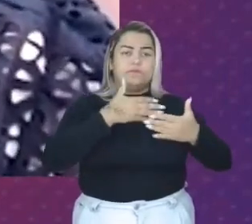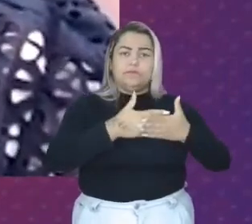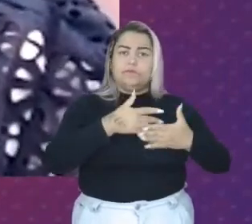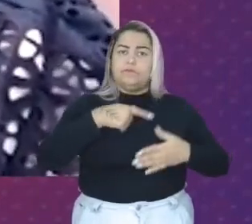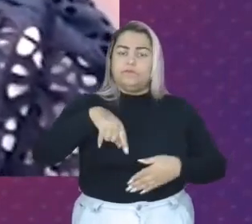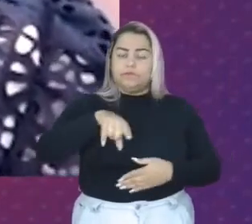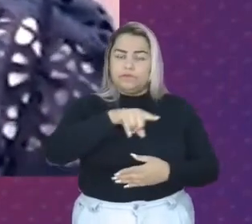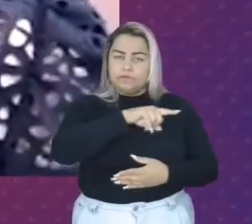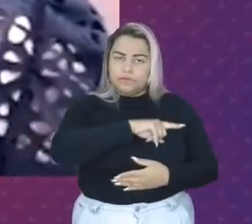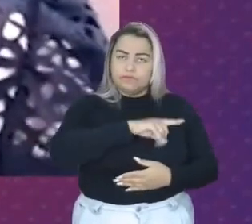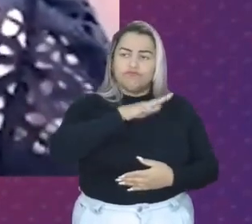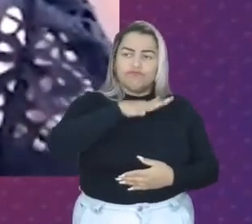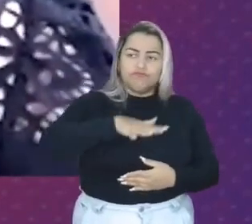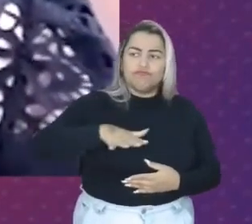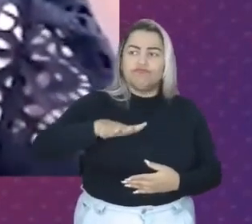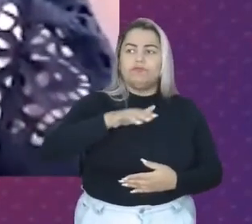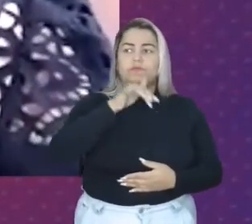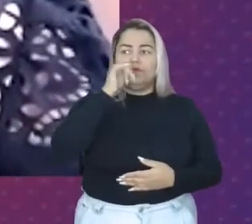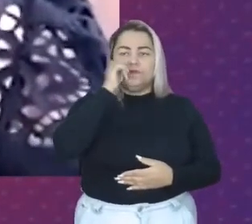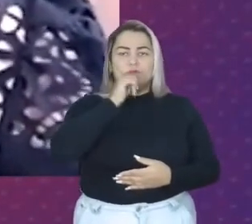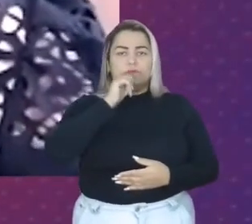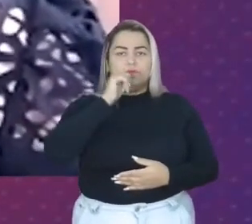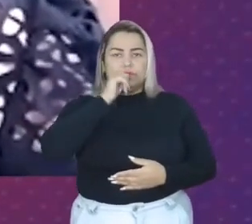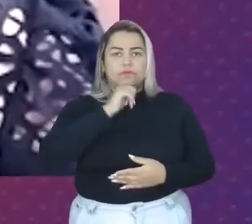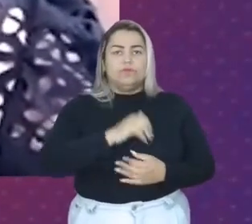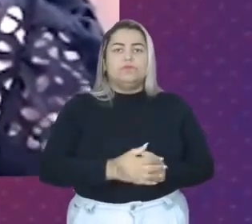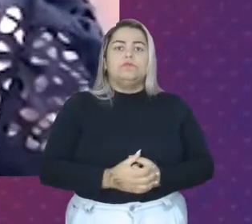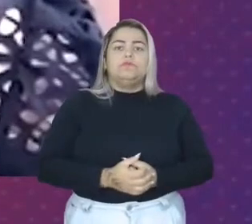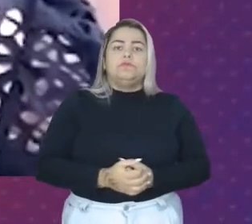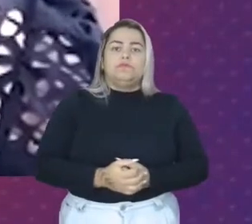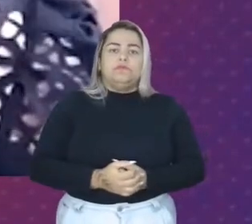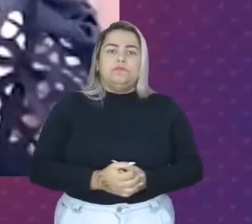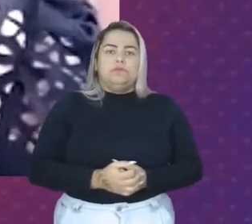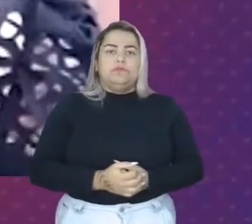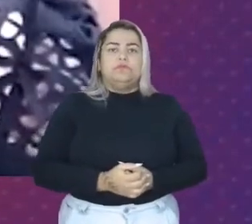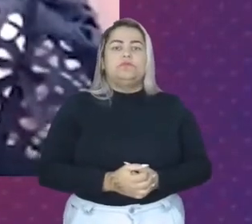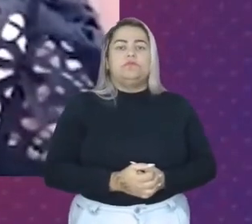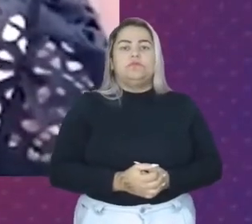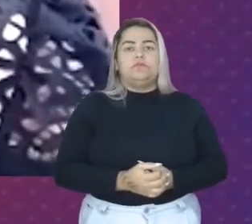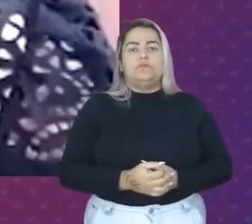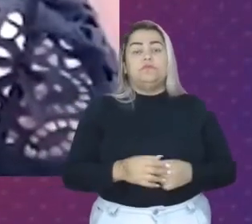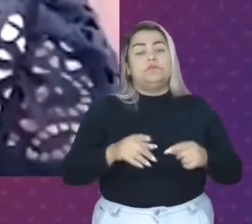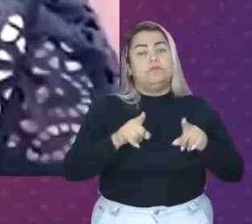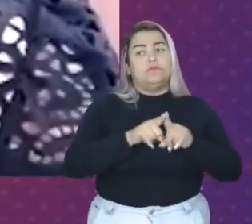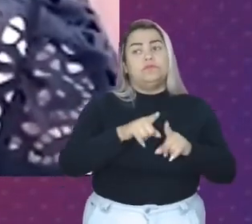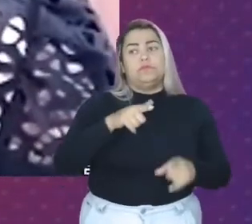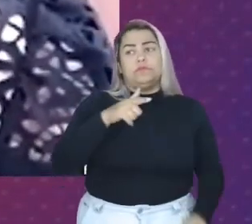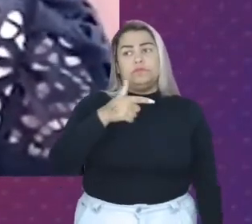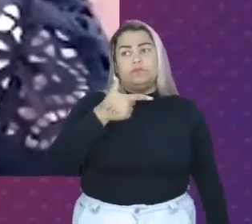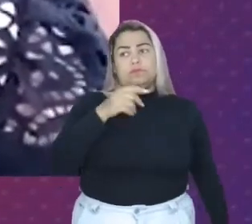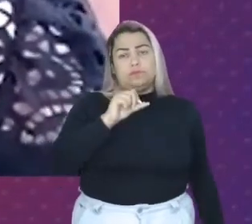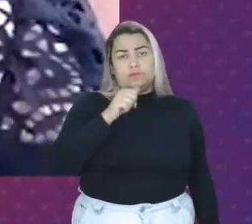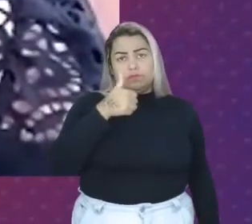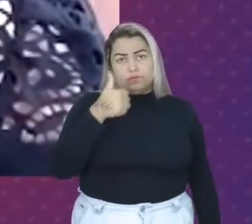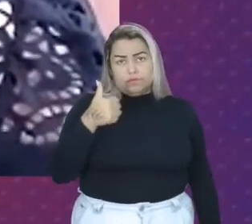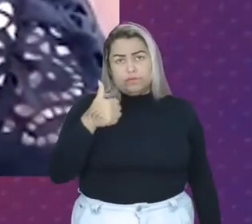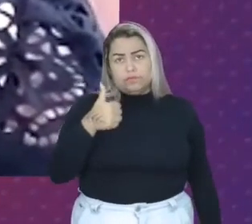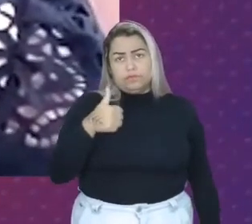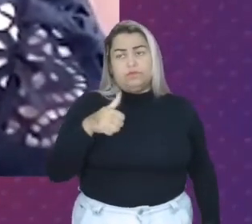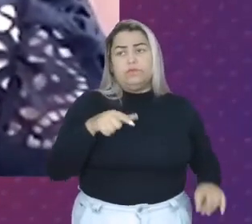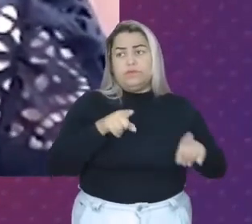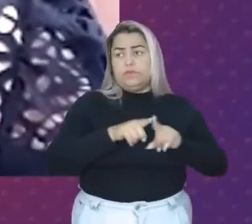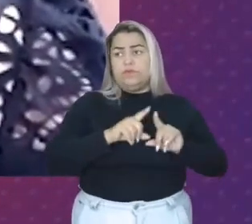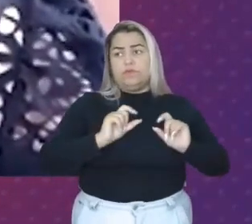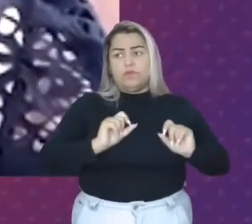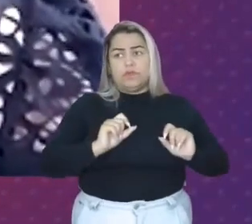nós mulheres. Por quê? Quanto tempo, teve uma pesquisa em 2021,